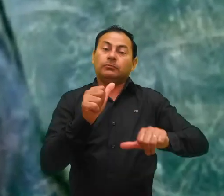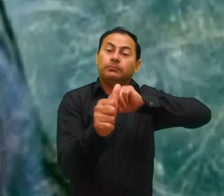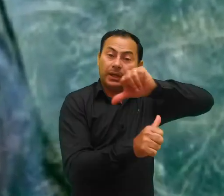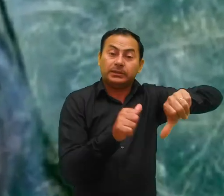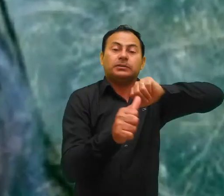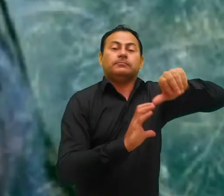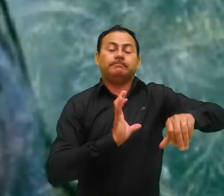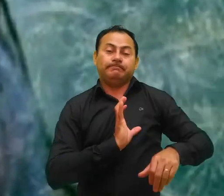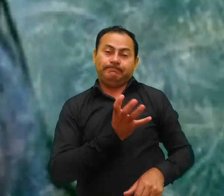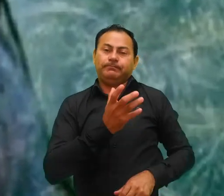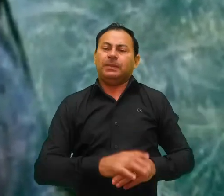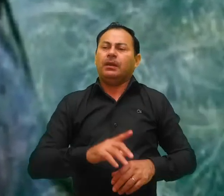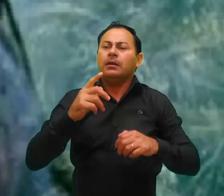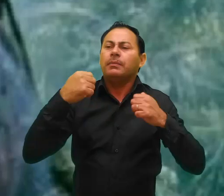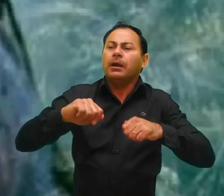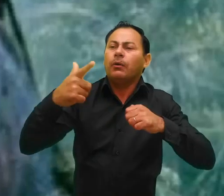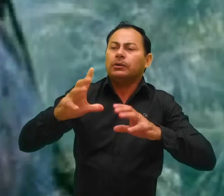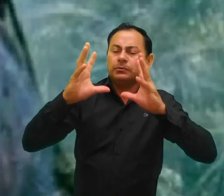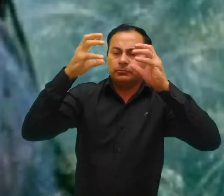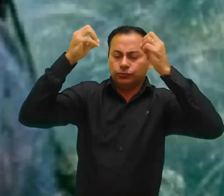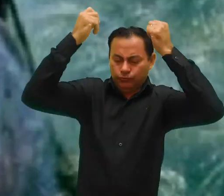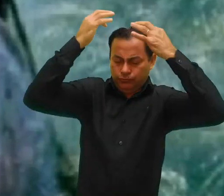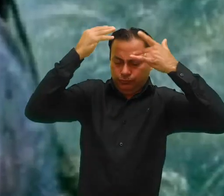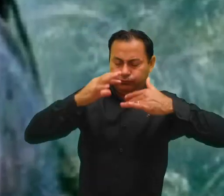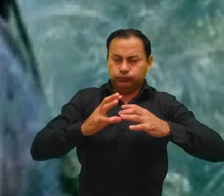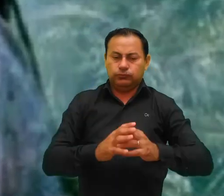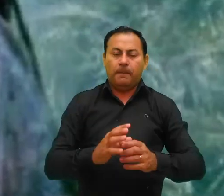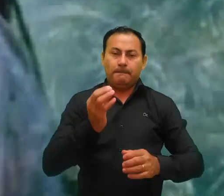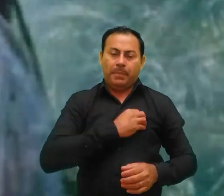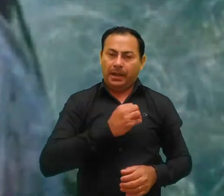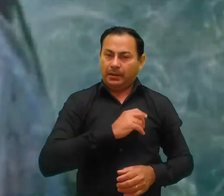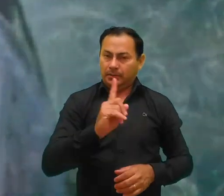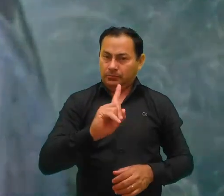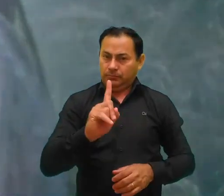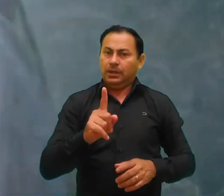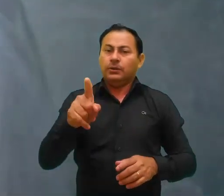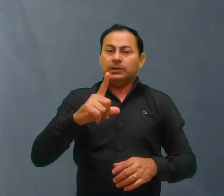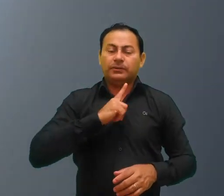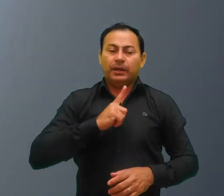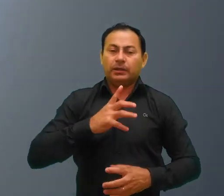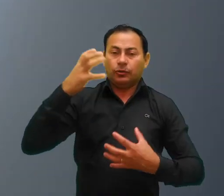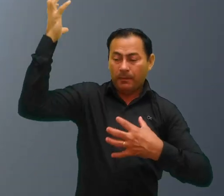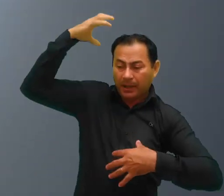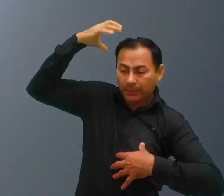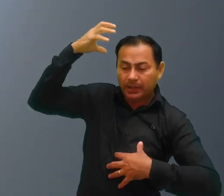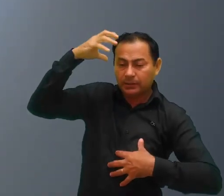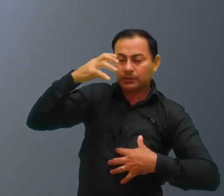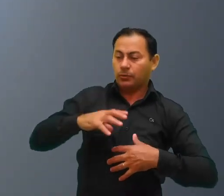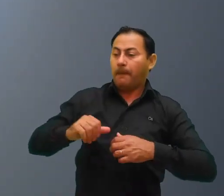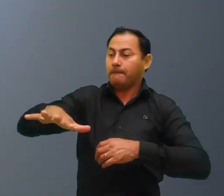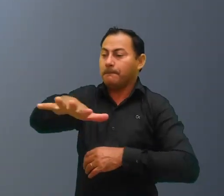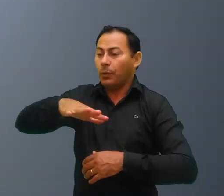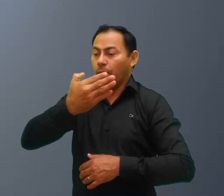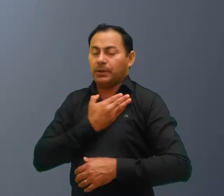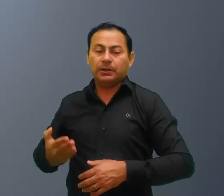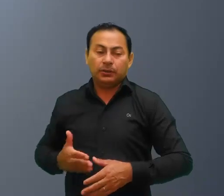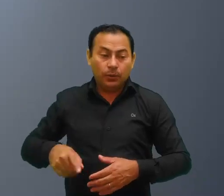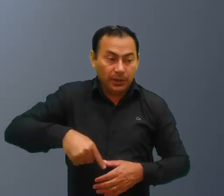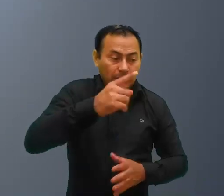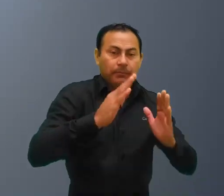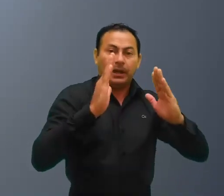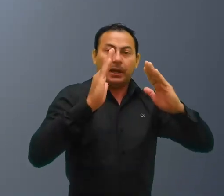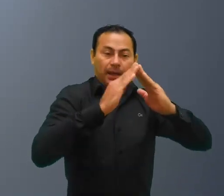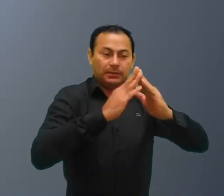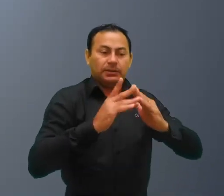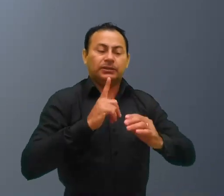pecam. Você não precisa de outro banho de purificação cada vez que peca. É como se você tivesse tomado banho no banheiro público e no caminho